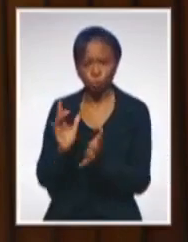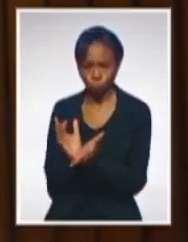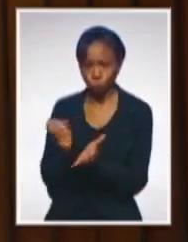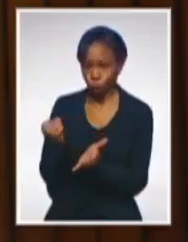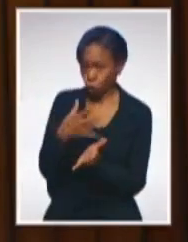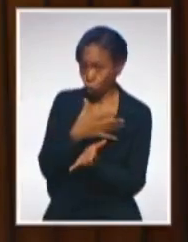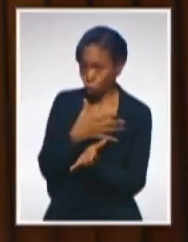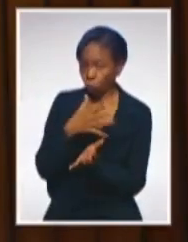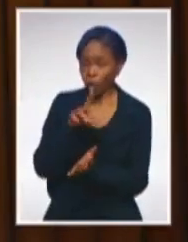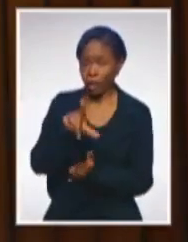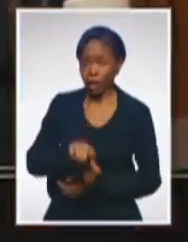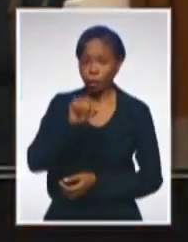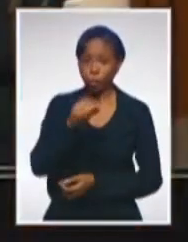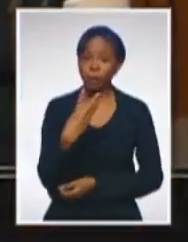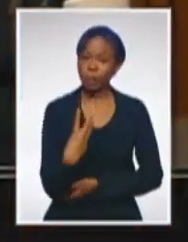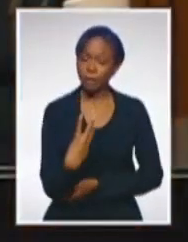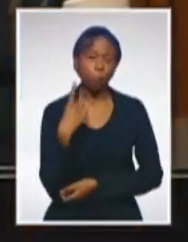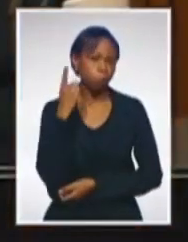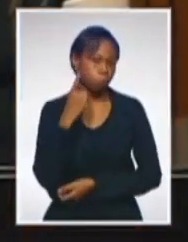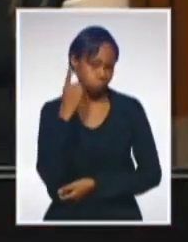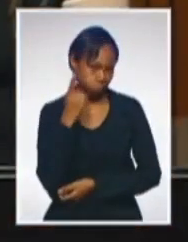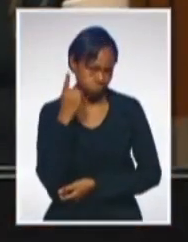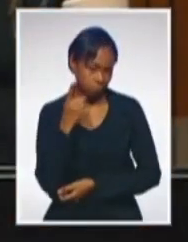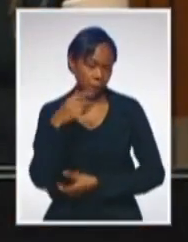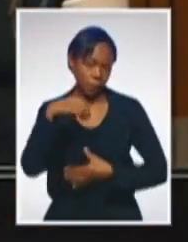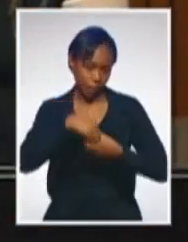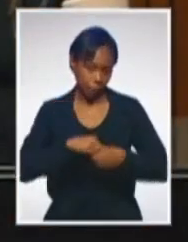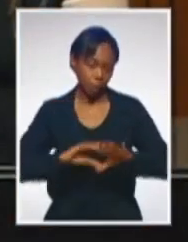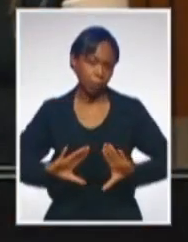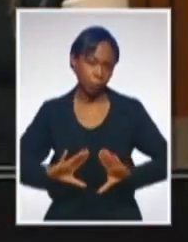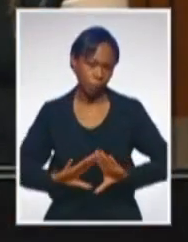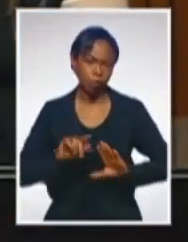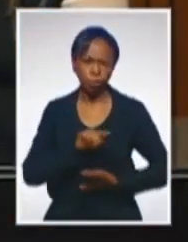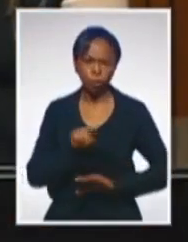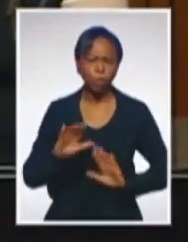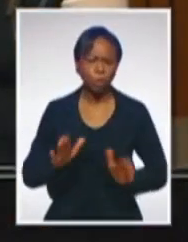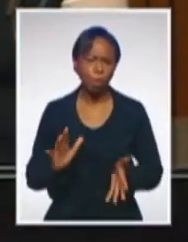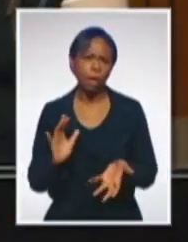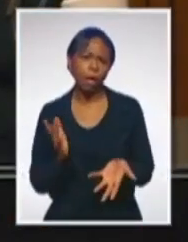né? Vocês são 3 deputados aqui. Vocês já tiveram encontros com outros partidos ou pretendem ter?